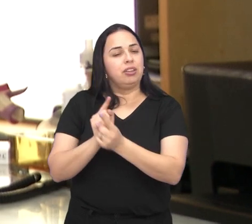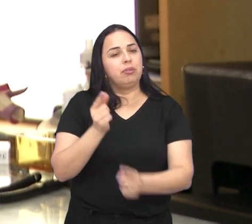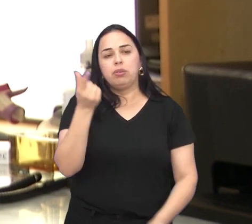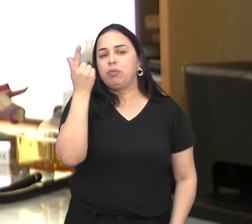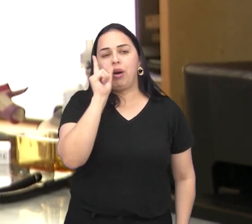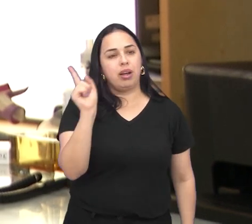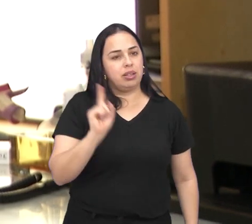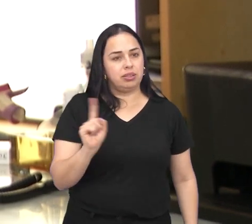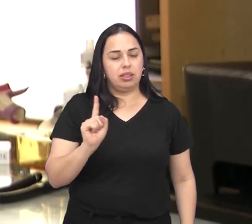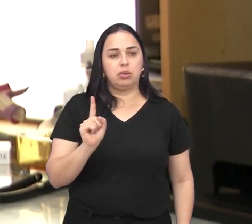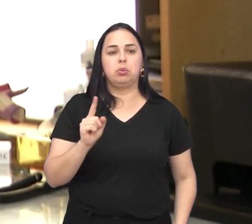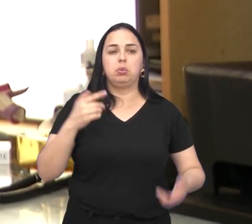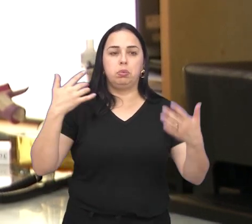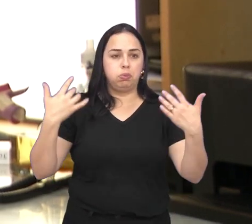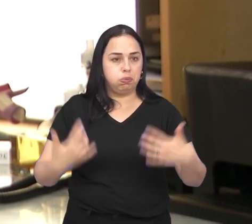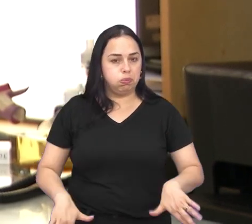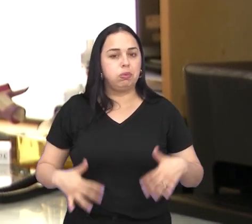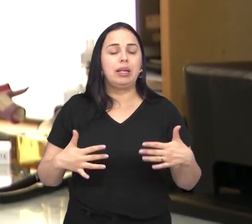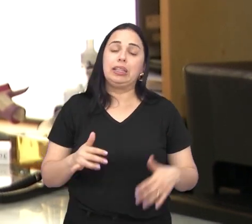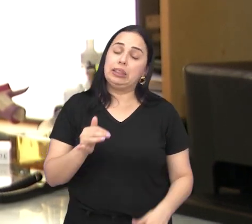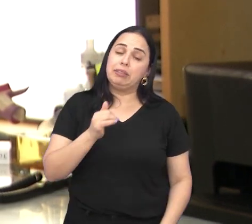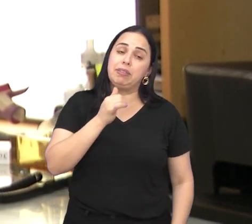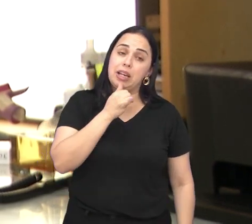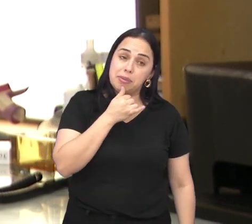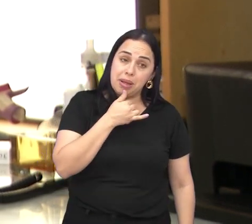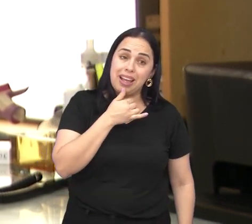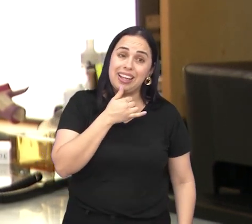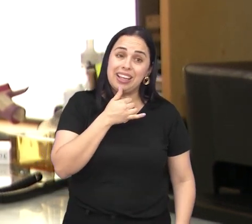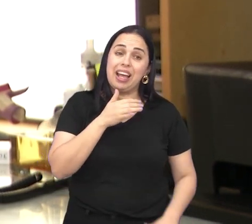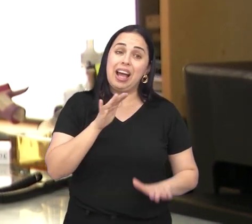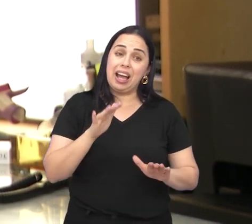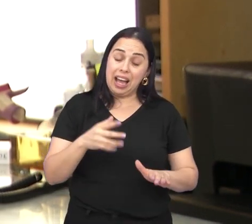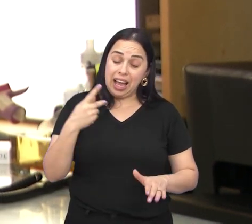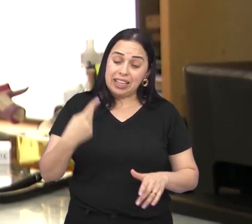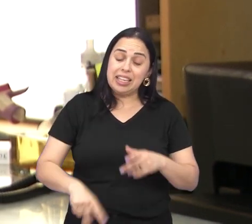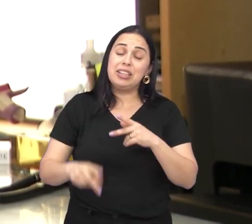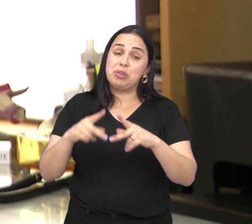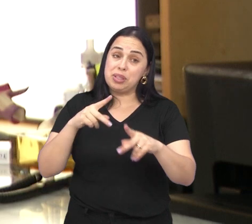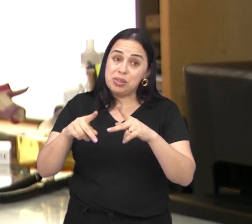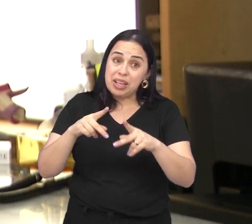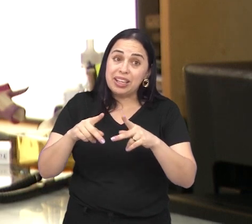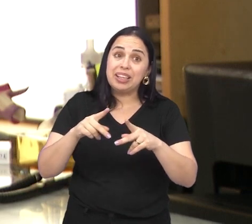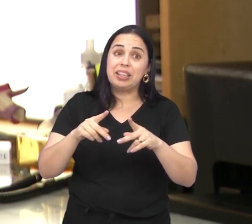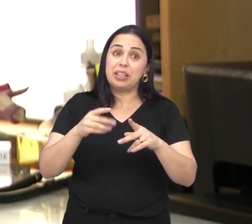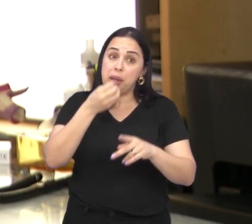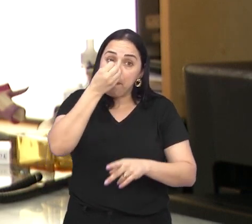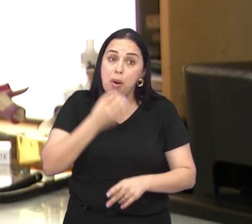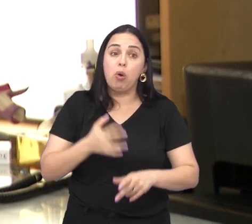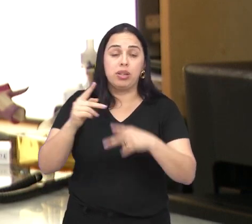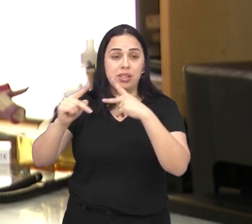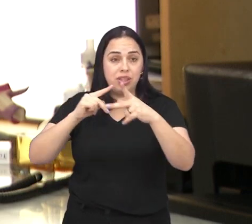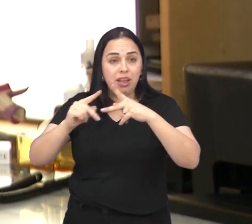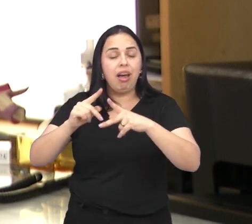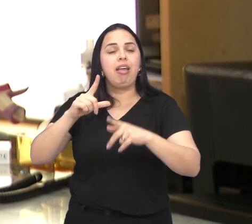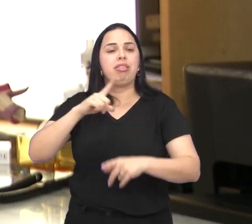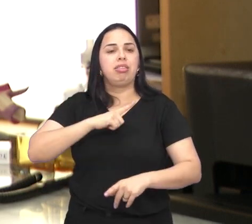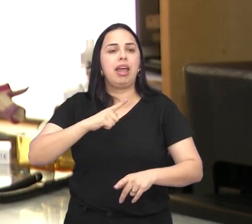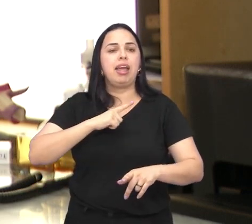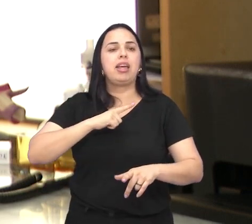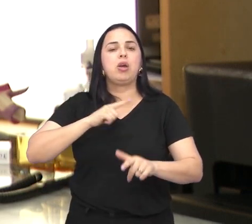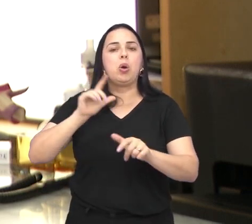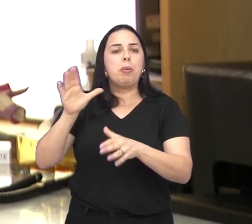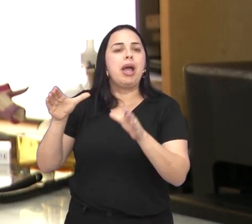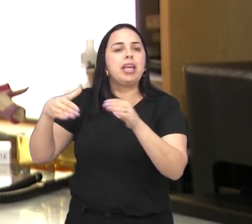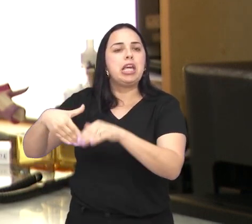não vai conseguir atender essa demanda. É uma demanda muito grande. Felizmente, São José dos Campos é uma cidade que tem uma retaguarda, as